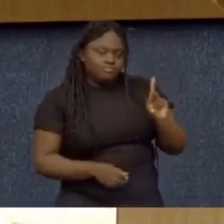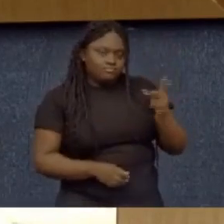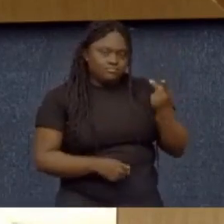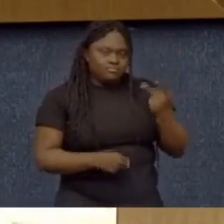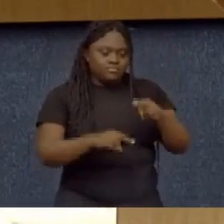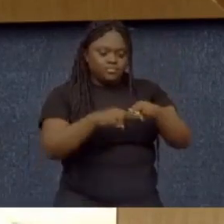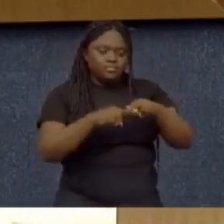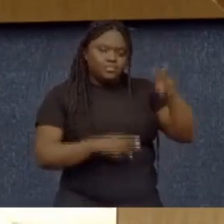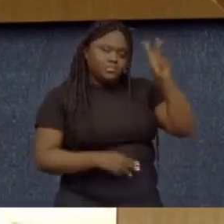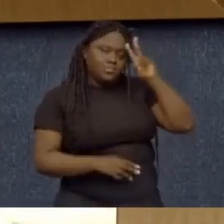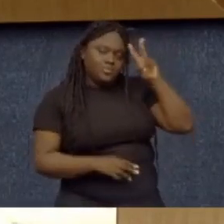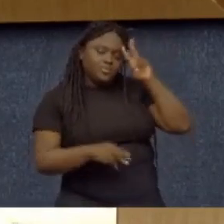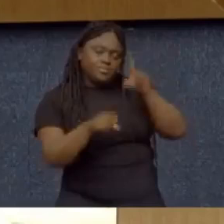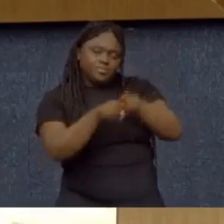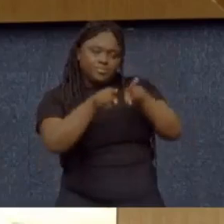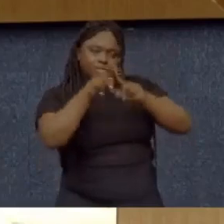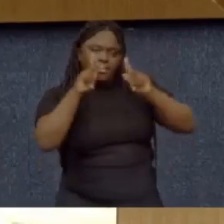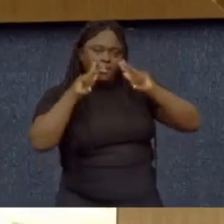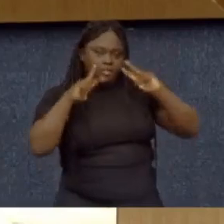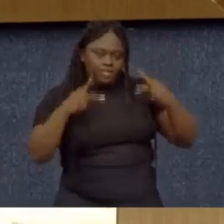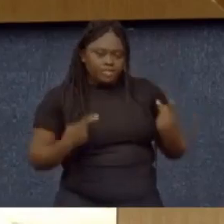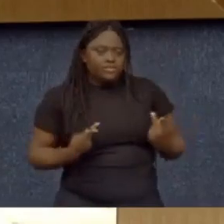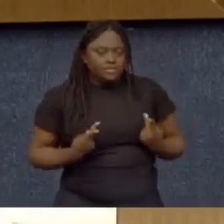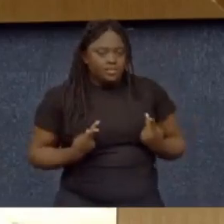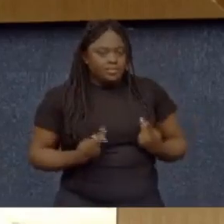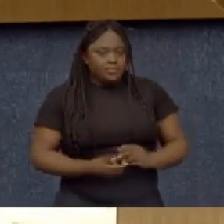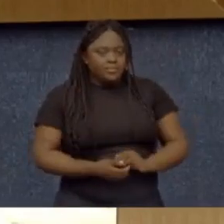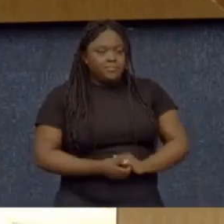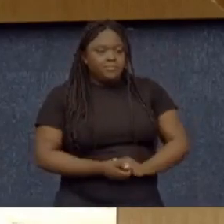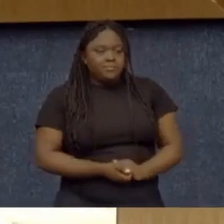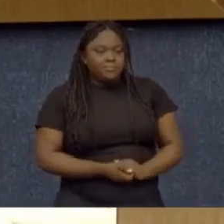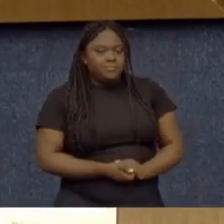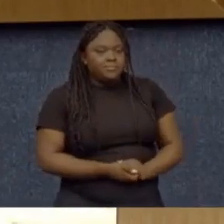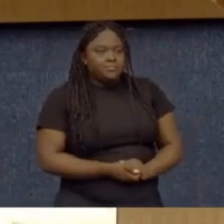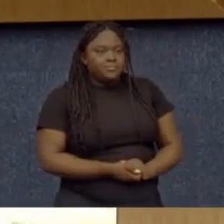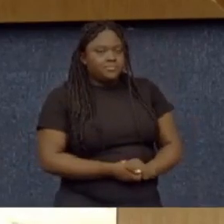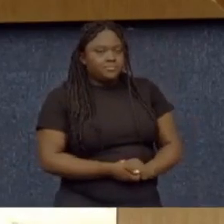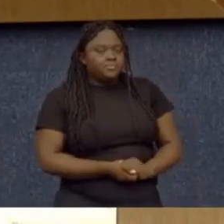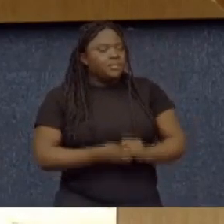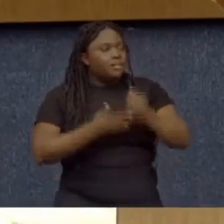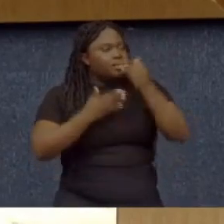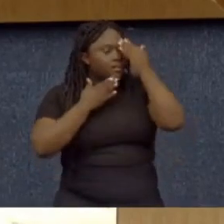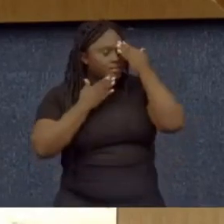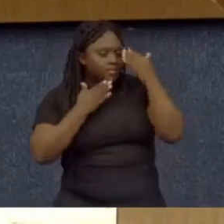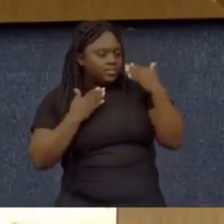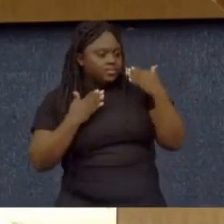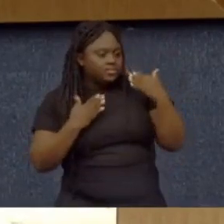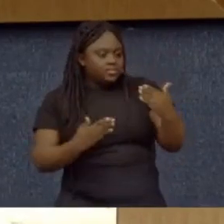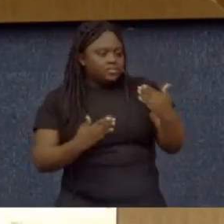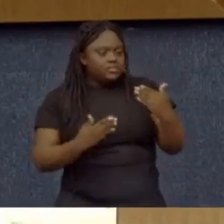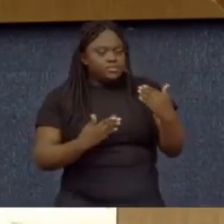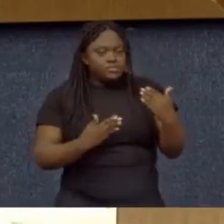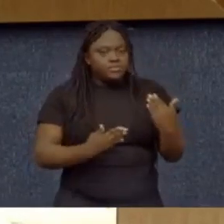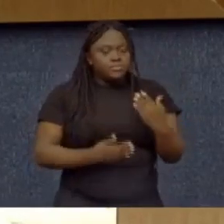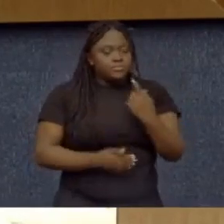pela lembrança e pelo reconhecimento. Agradeço aos nossos queridos